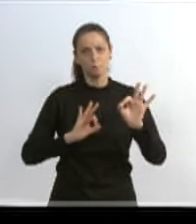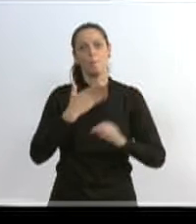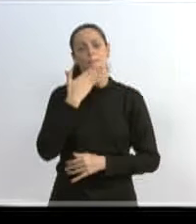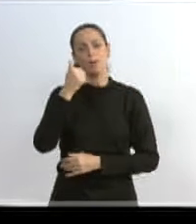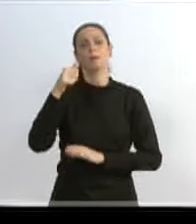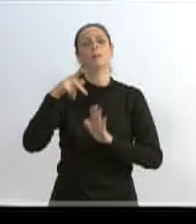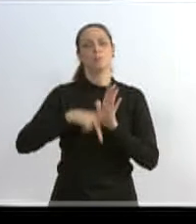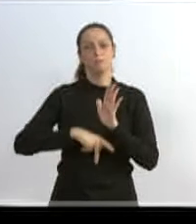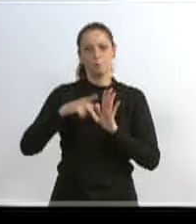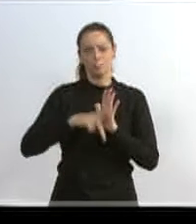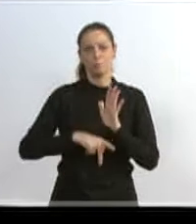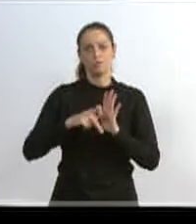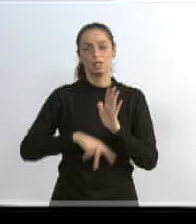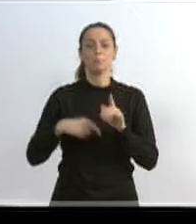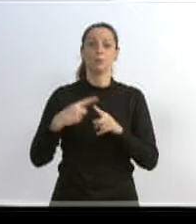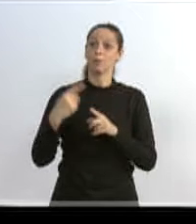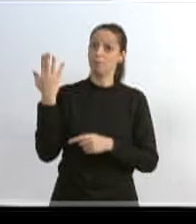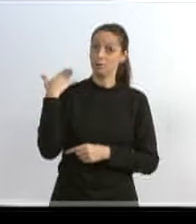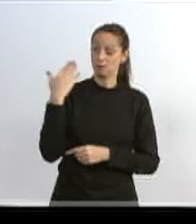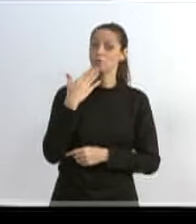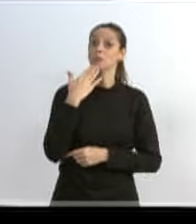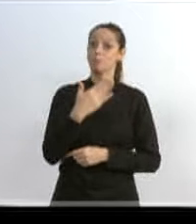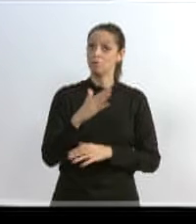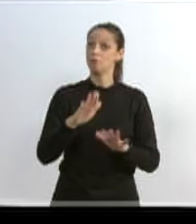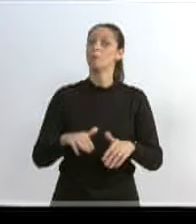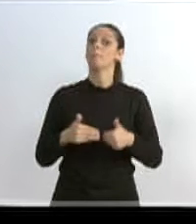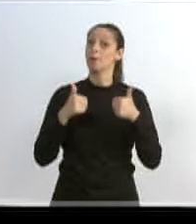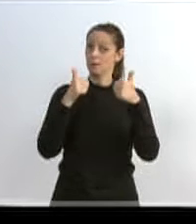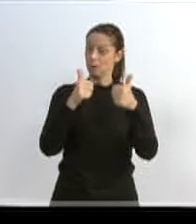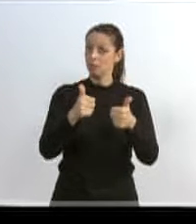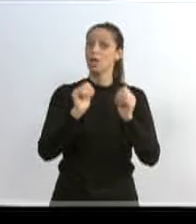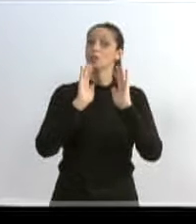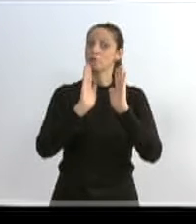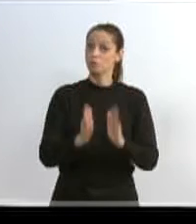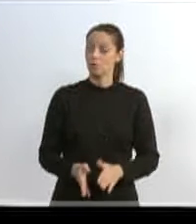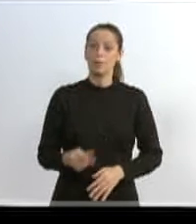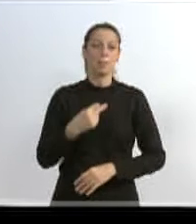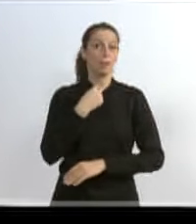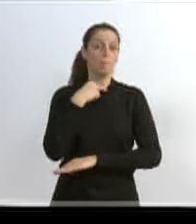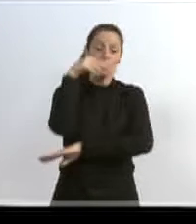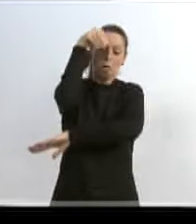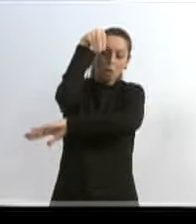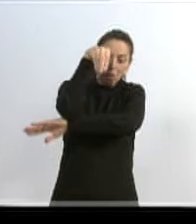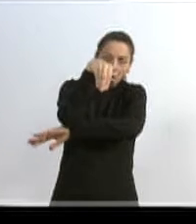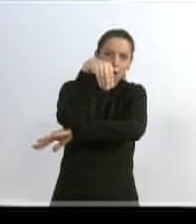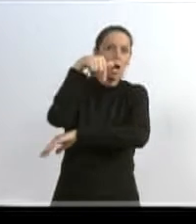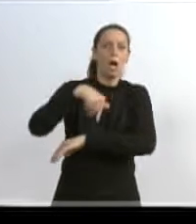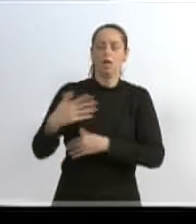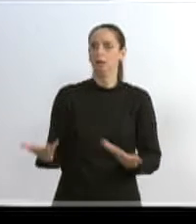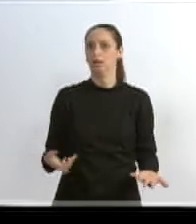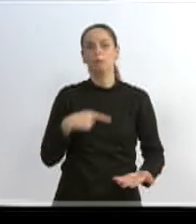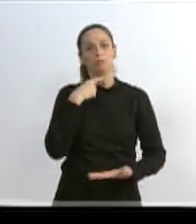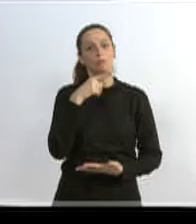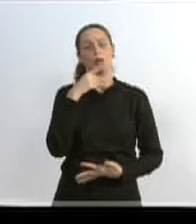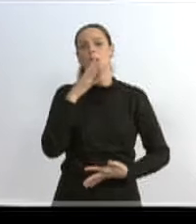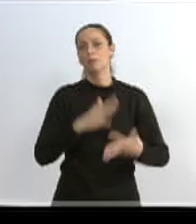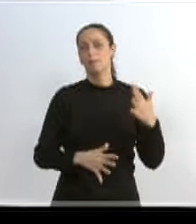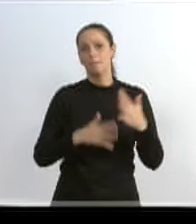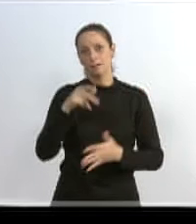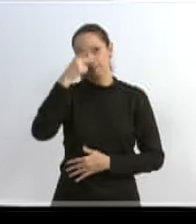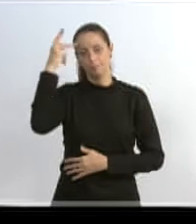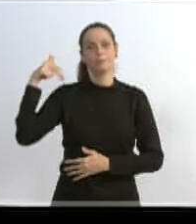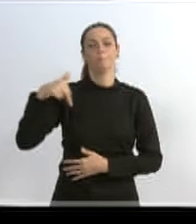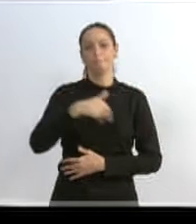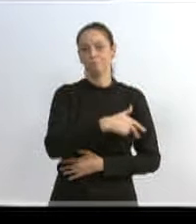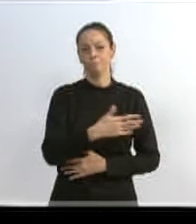projeto aí que a gente reivindicou melhorias mas não pediu para colocar o poste nesta forma lhe prejudicando ao trânsito de pedestres